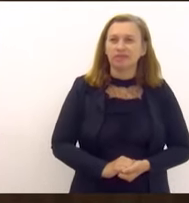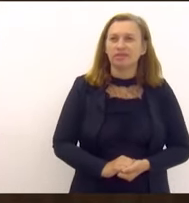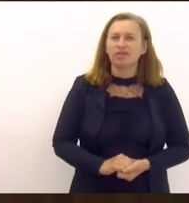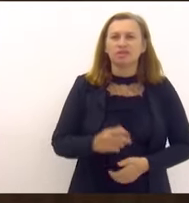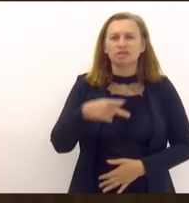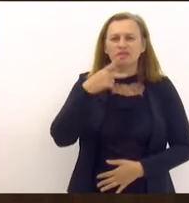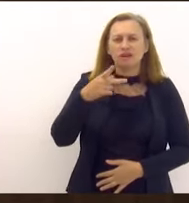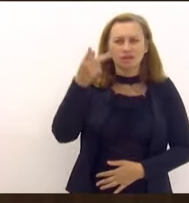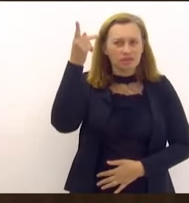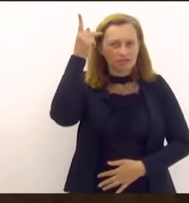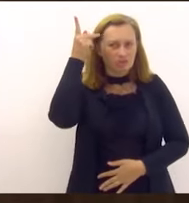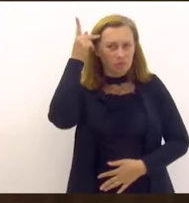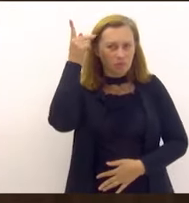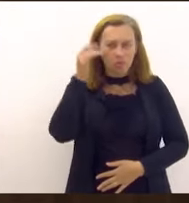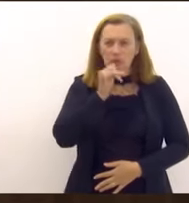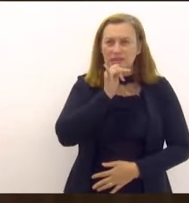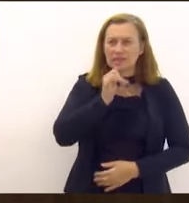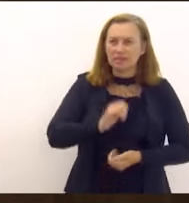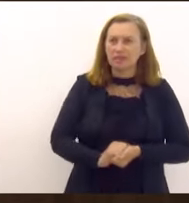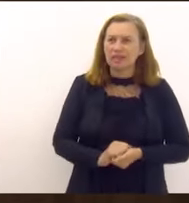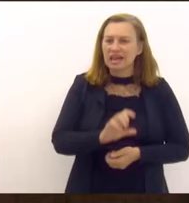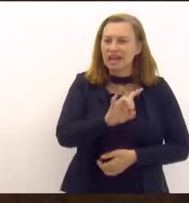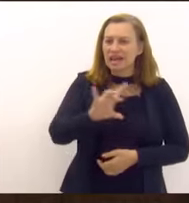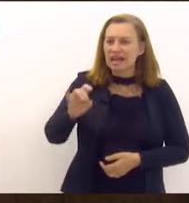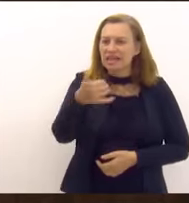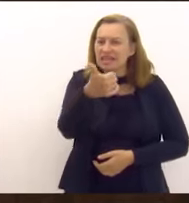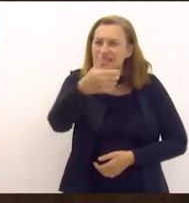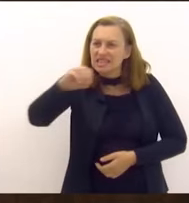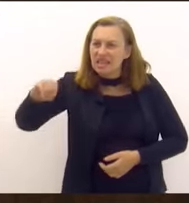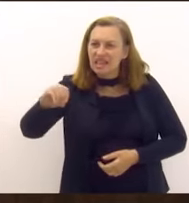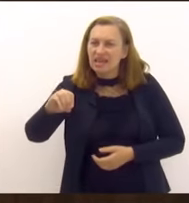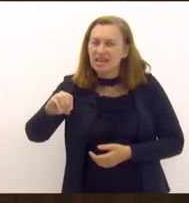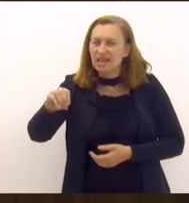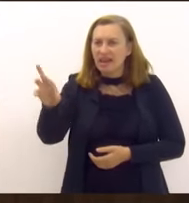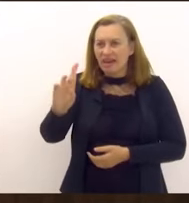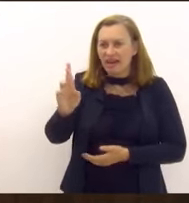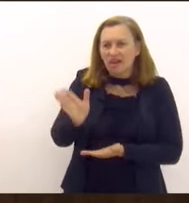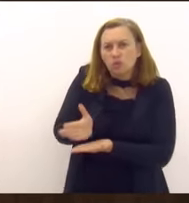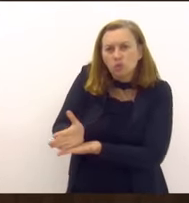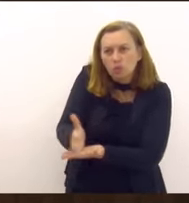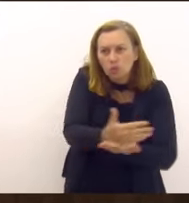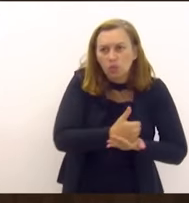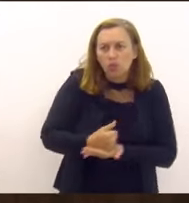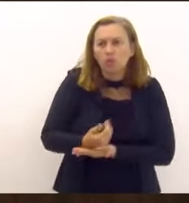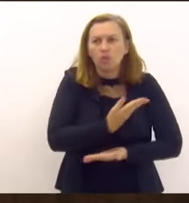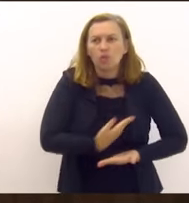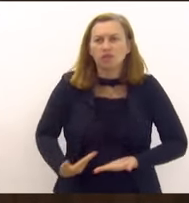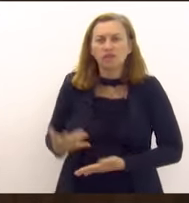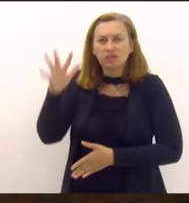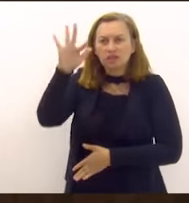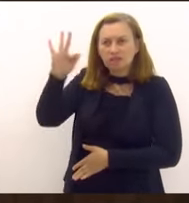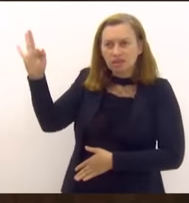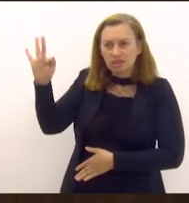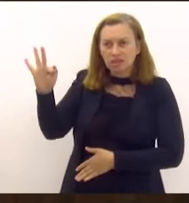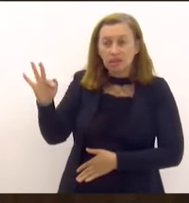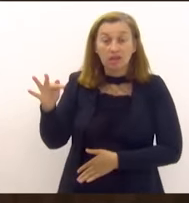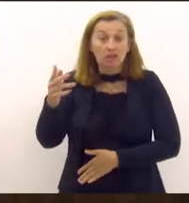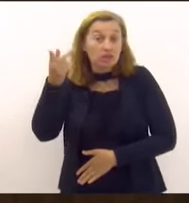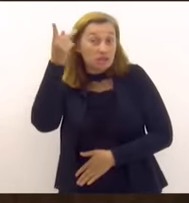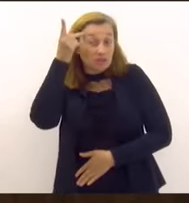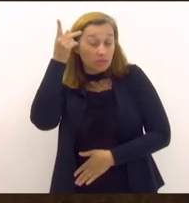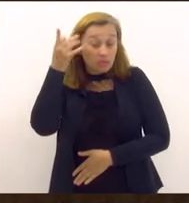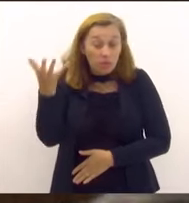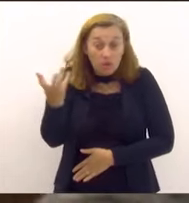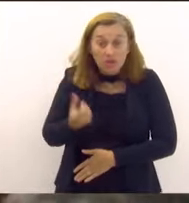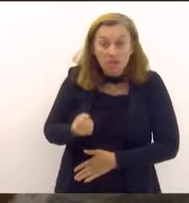São Paulo, por exemplo, a cada R$100 arrecadado pelo governo federal, São Paulo recebe R$9. E a